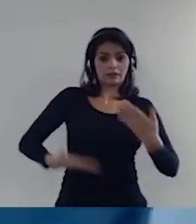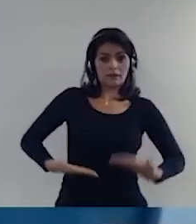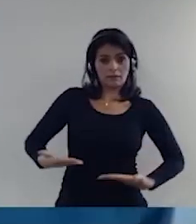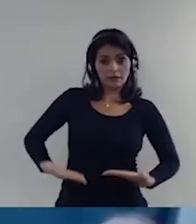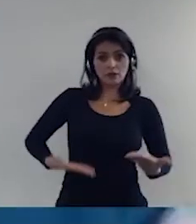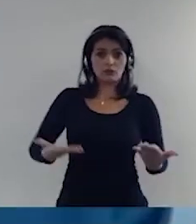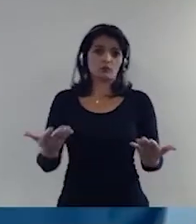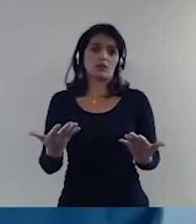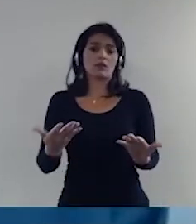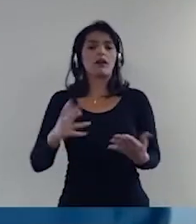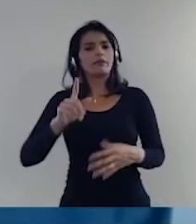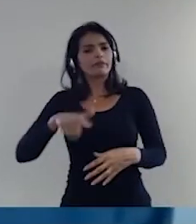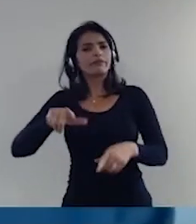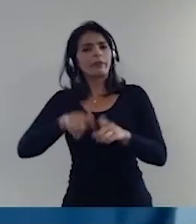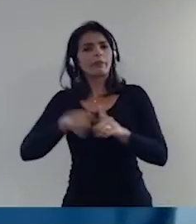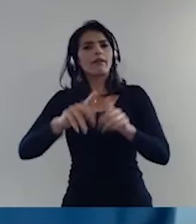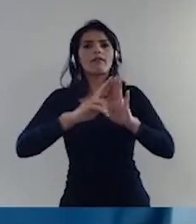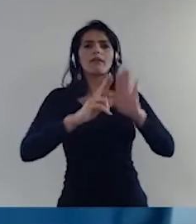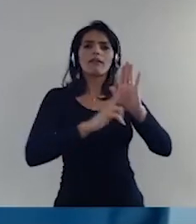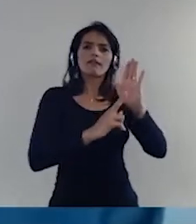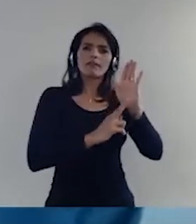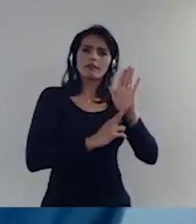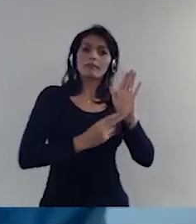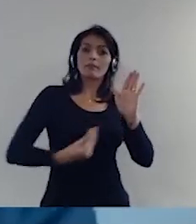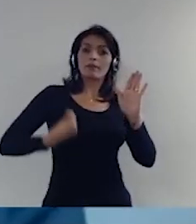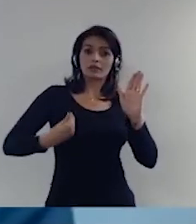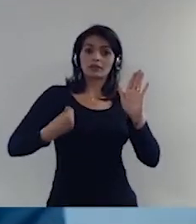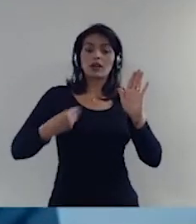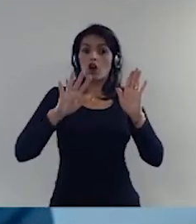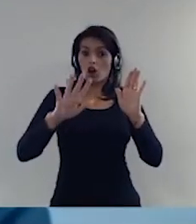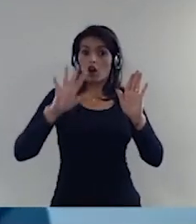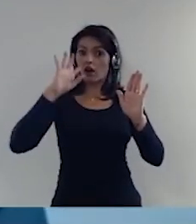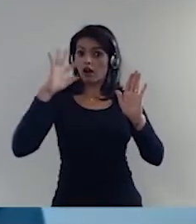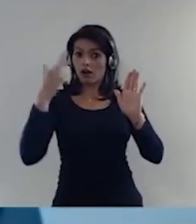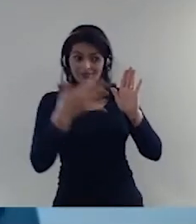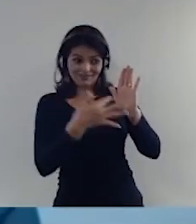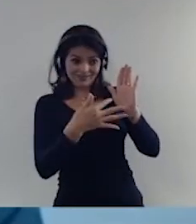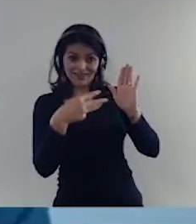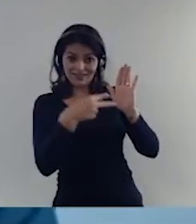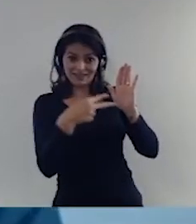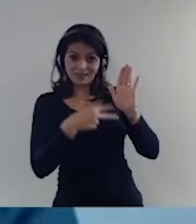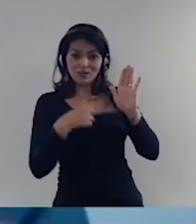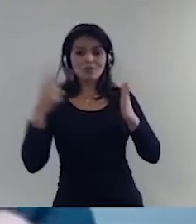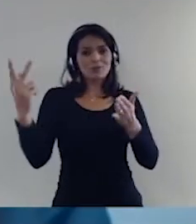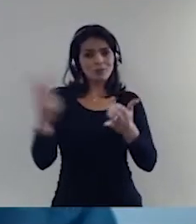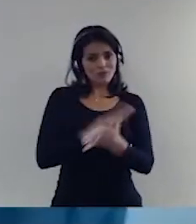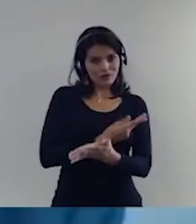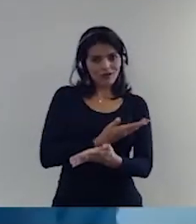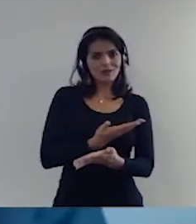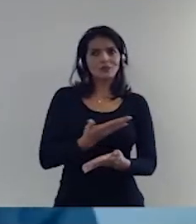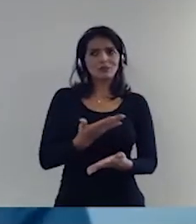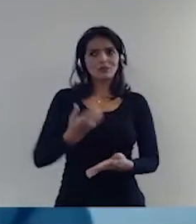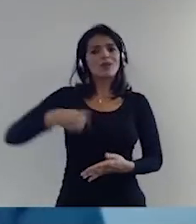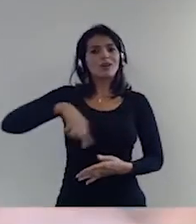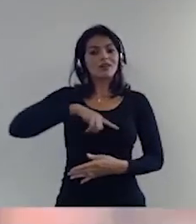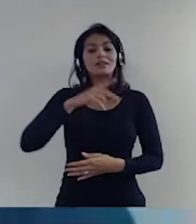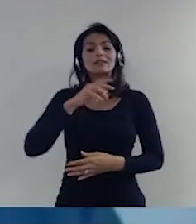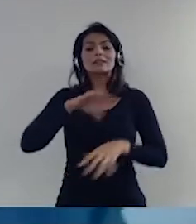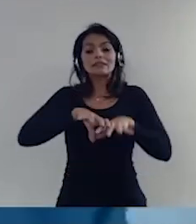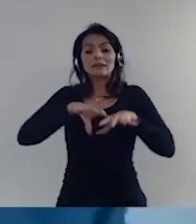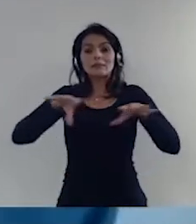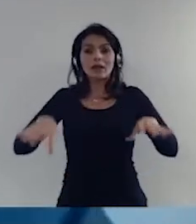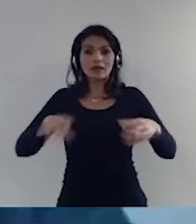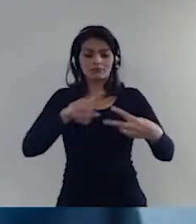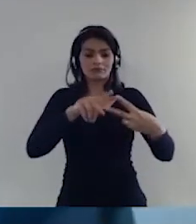e os demais requisitos ali presentes. Então, eu chamo a atenção para esse fato, para separar esses